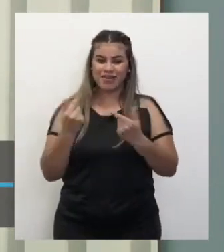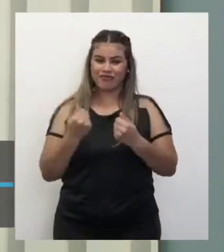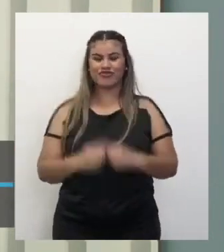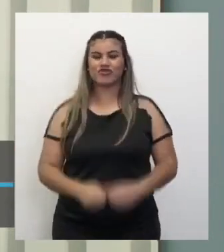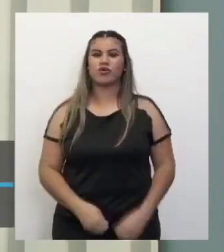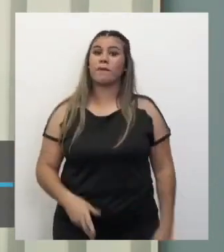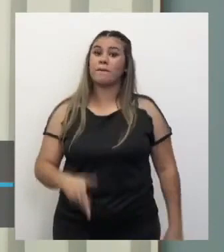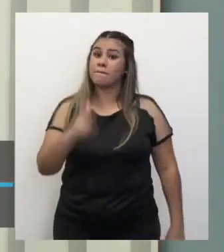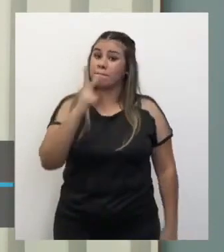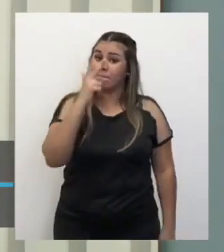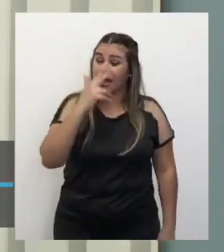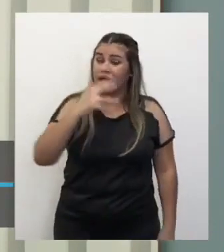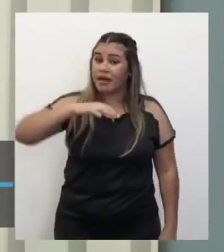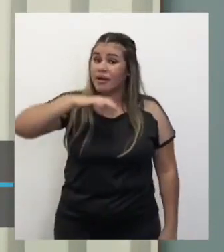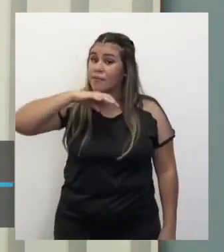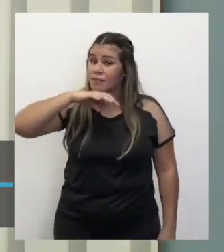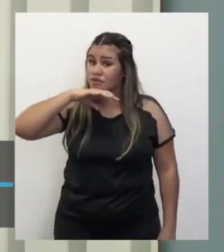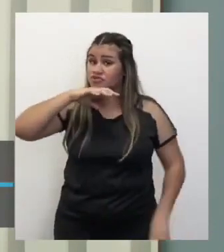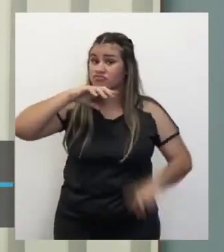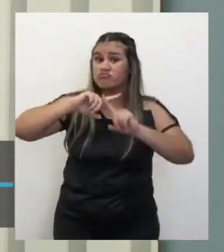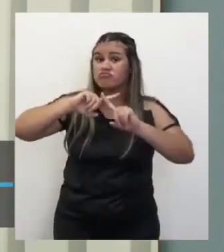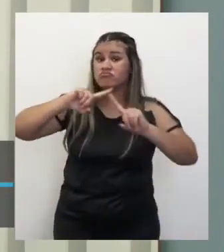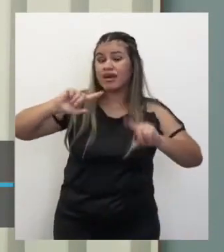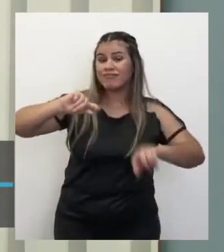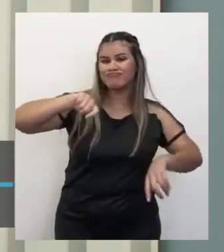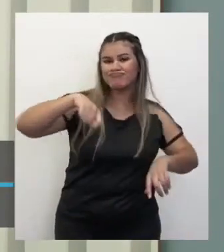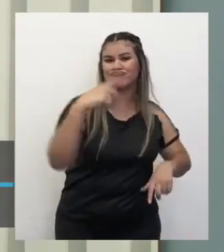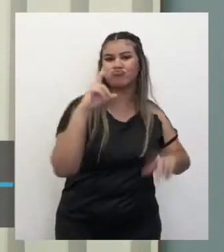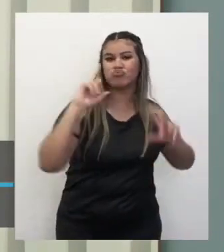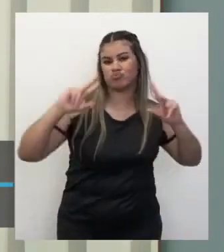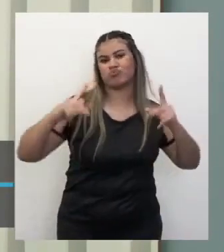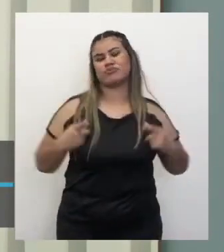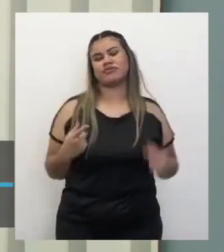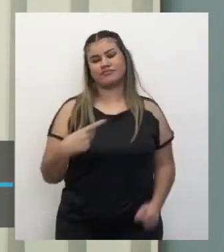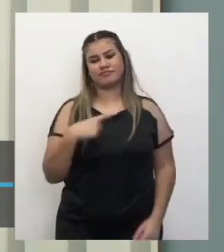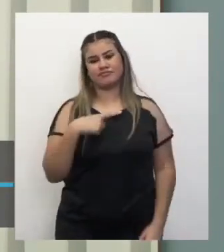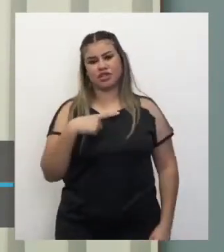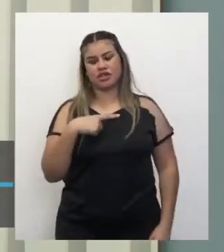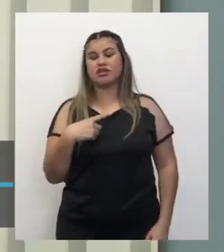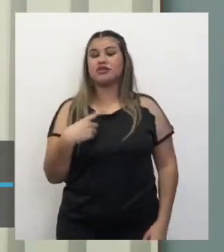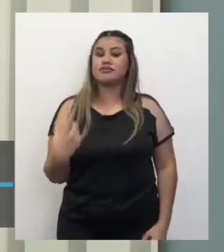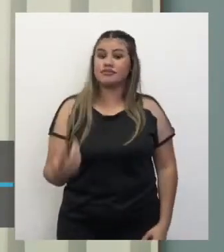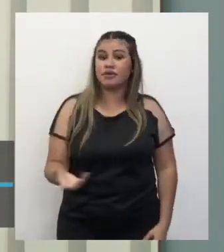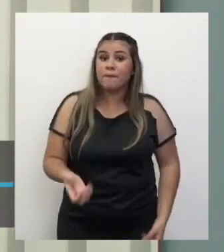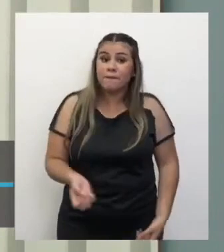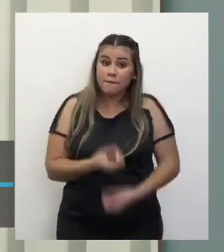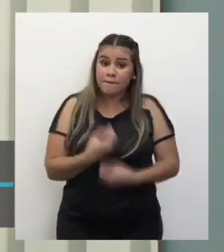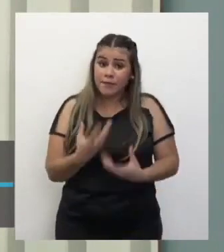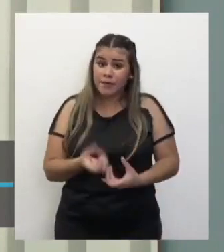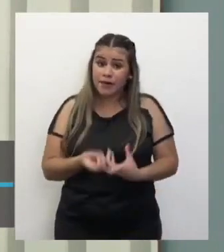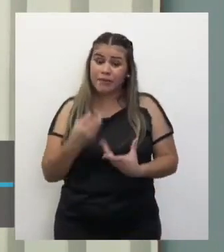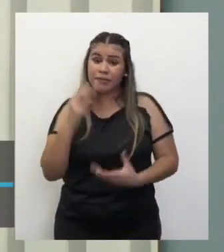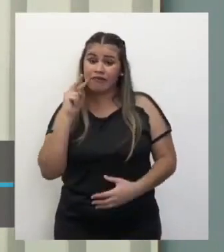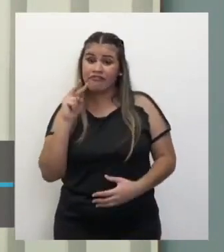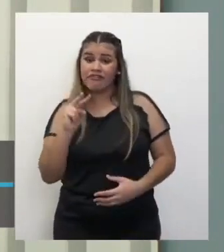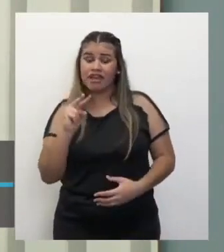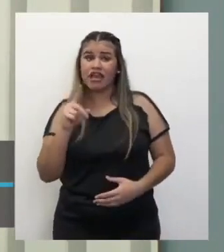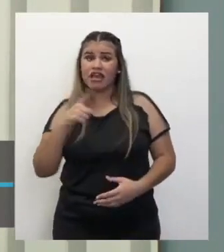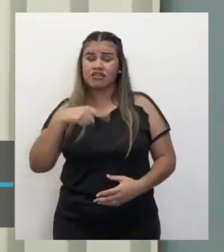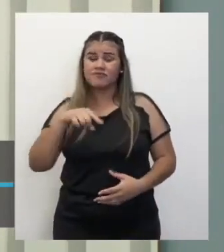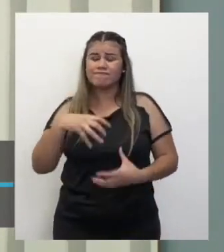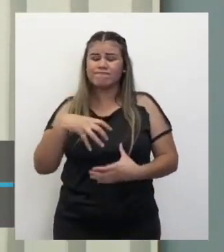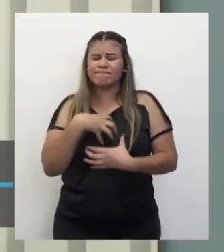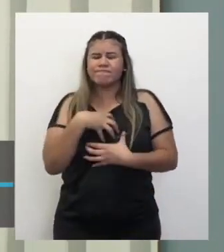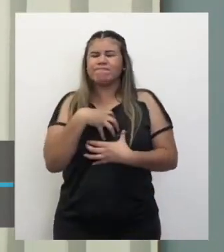parecer bichos, mas são seres humanos. Então, olha, quando a gente vê um poema como esse, quando a gente lê um poema como esse, a gente se humaniza um